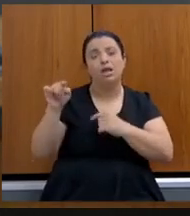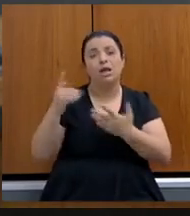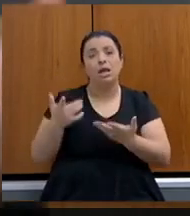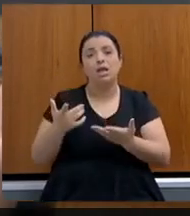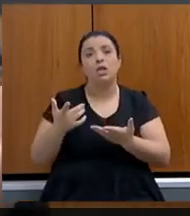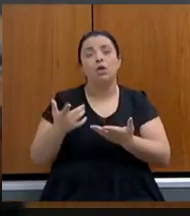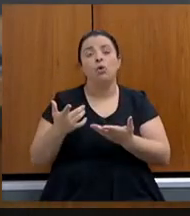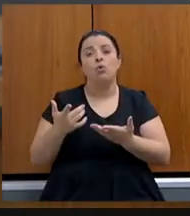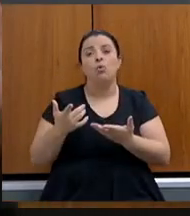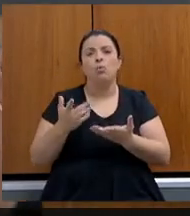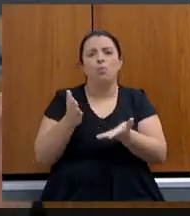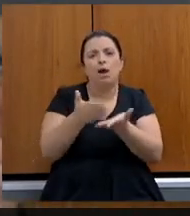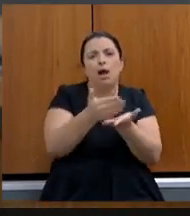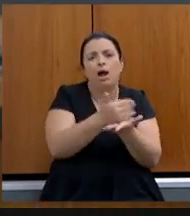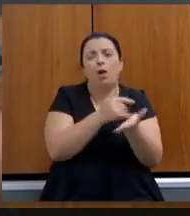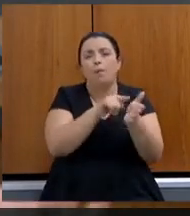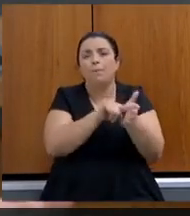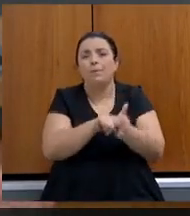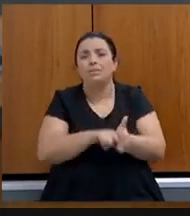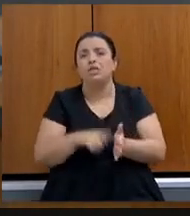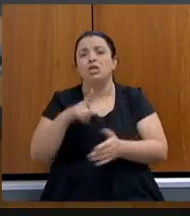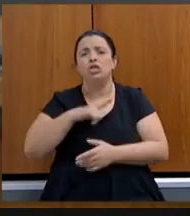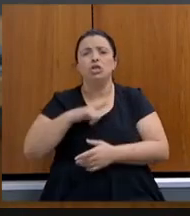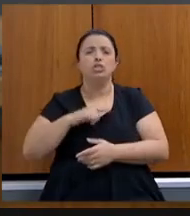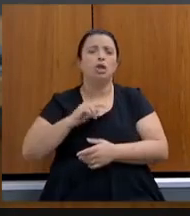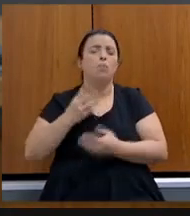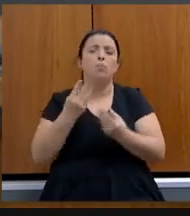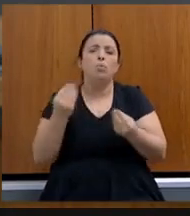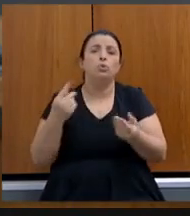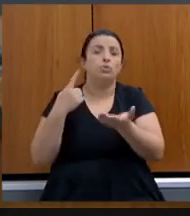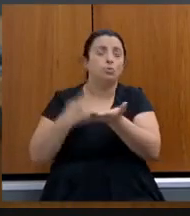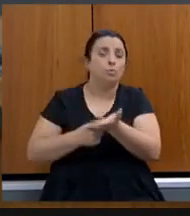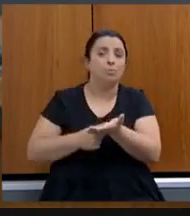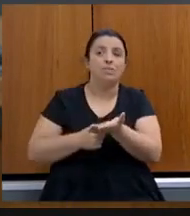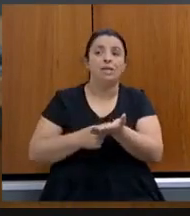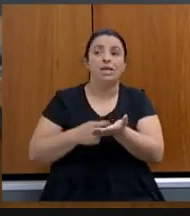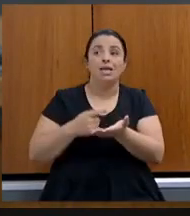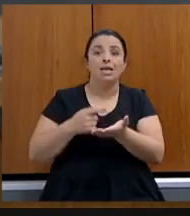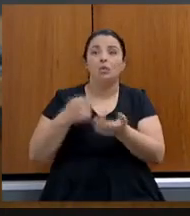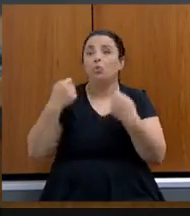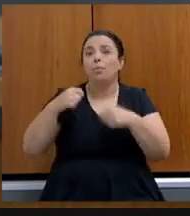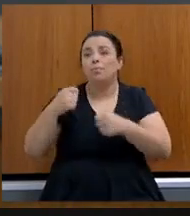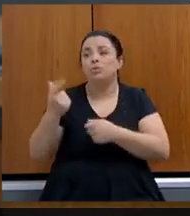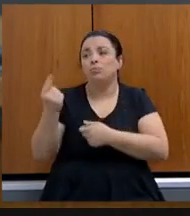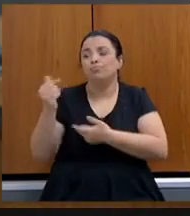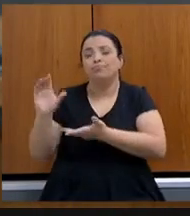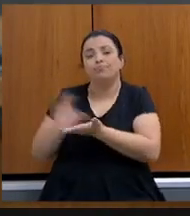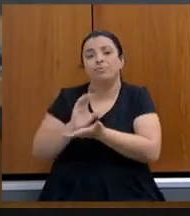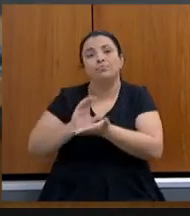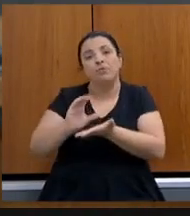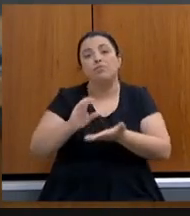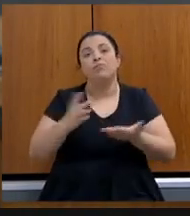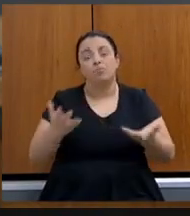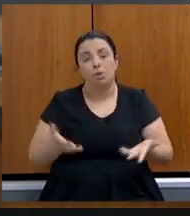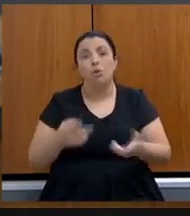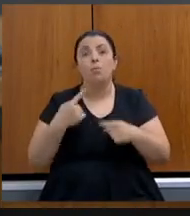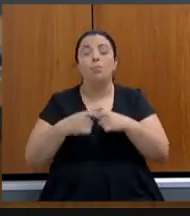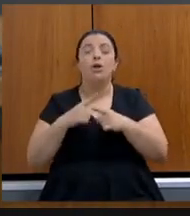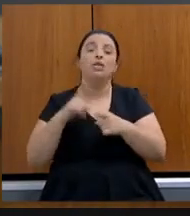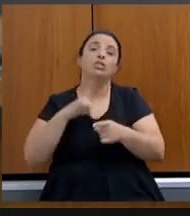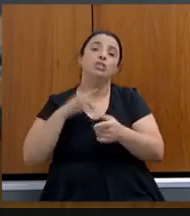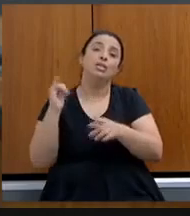indicava milhares de termos de compromissos em execução financeira Deputado Arlen porque havia essa nessa essa